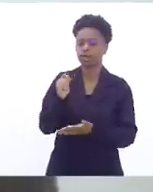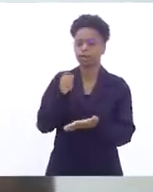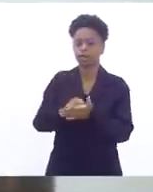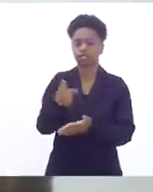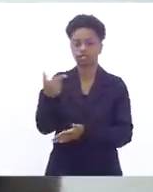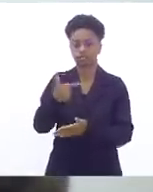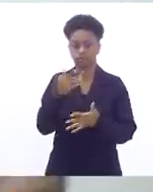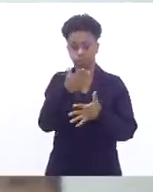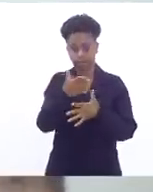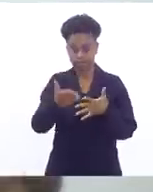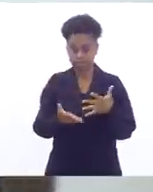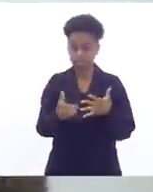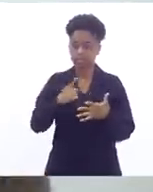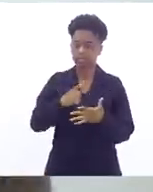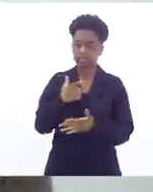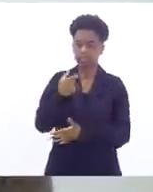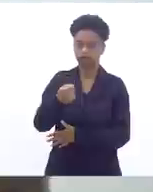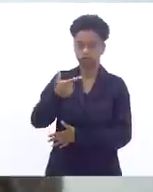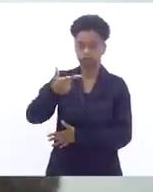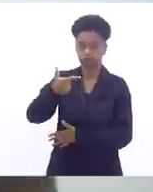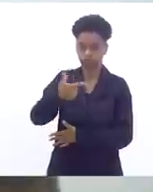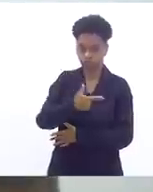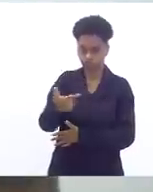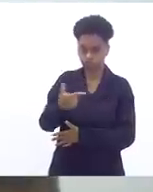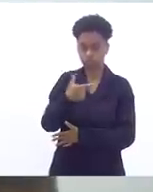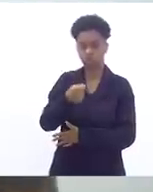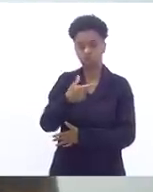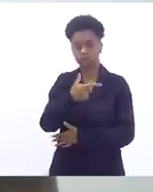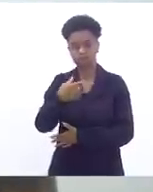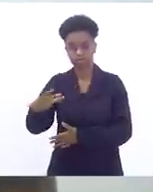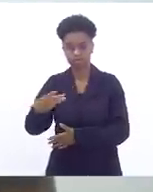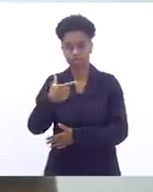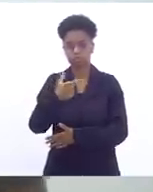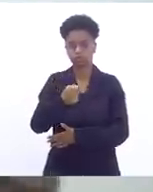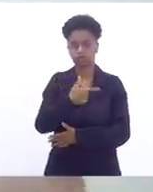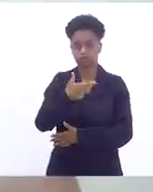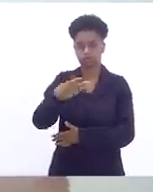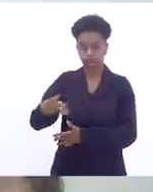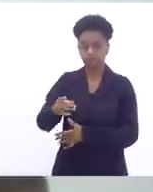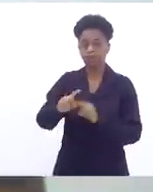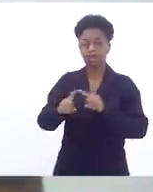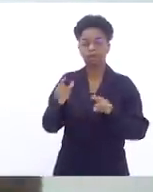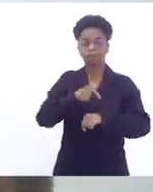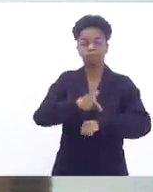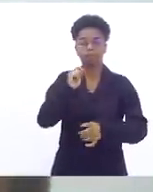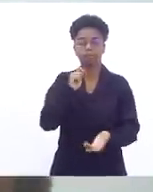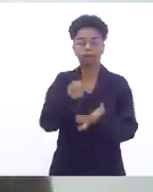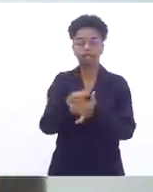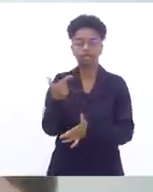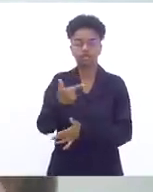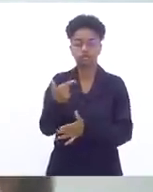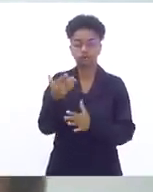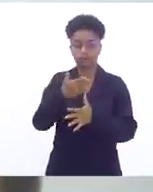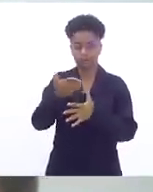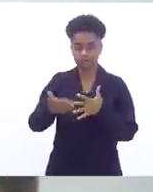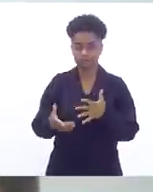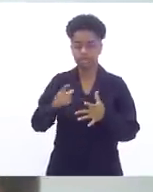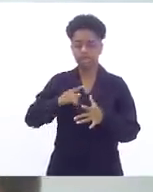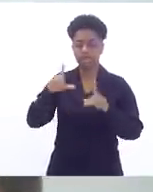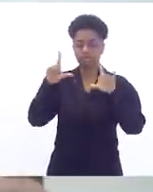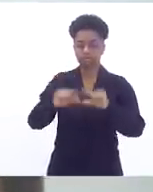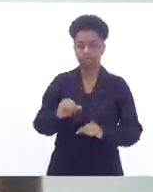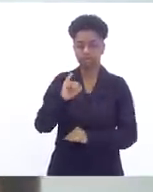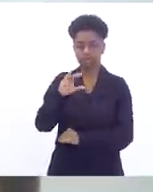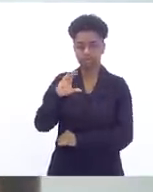todo agora foi 22 23 24 chega na hora de pagar a segunda parcela aí vem aquela que deram redução do ICMS